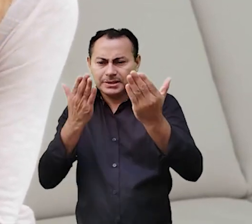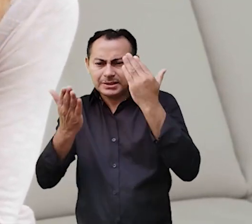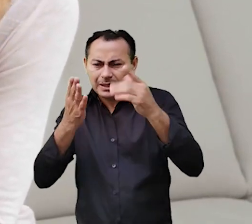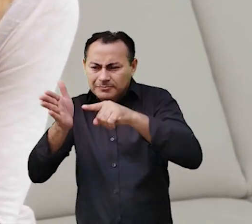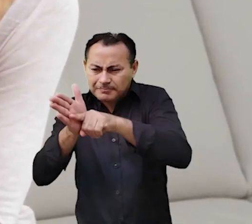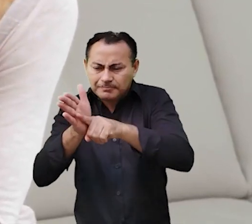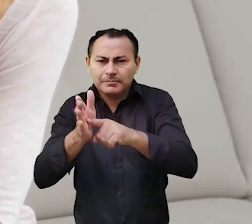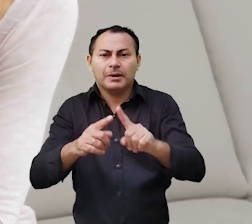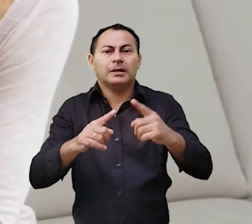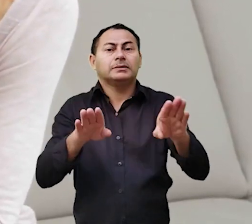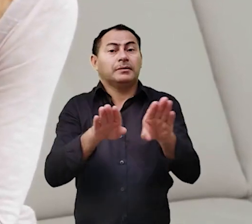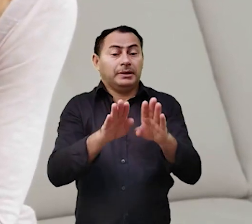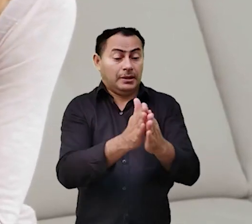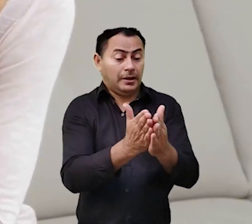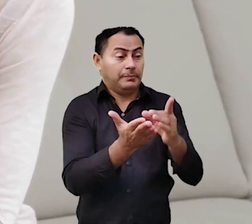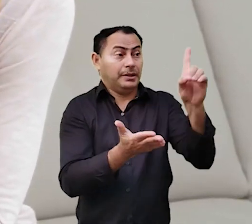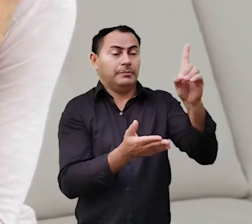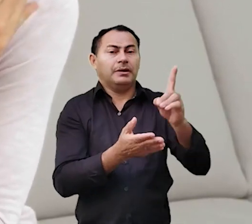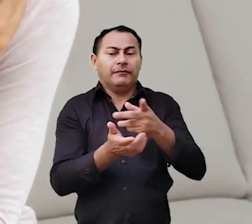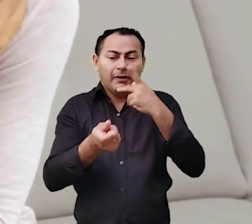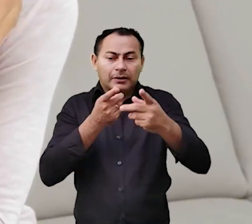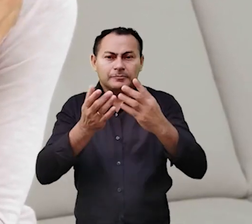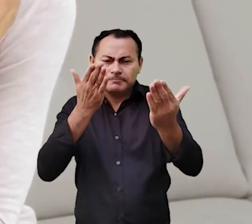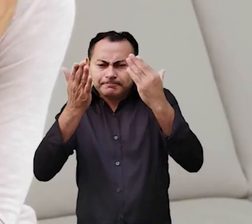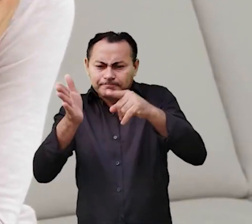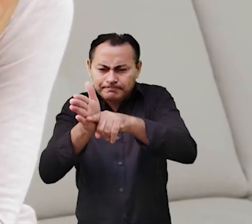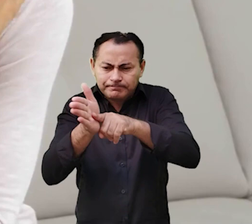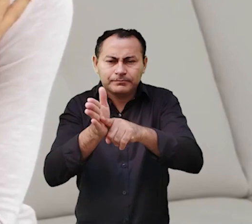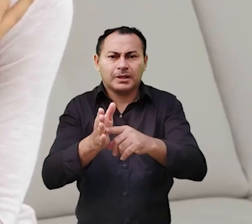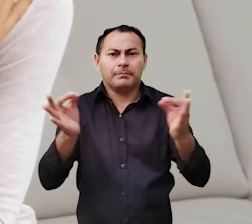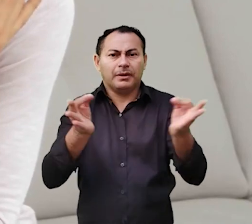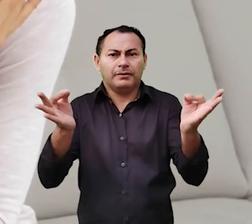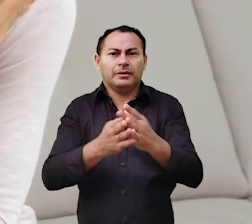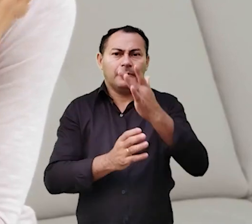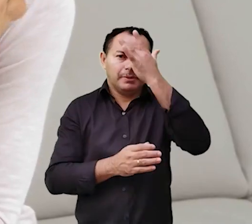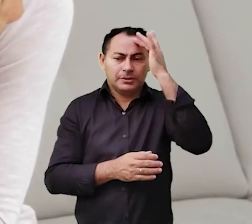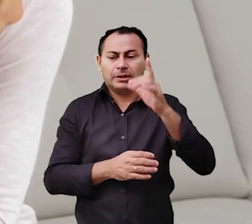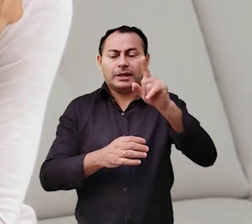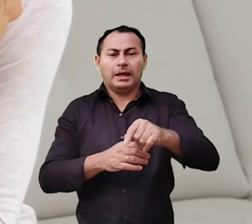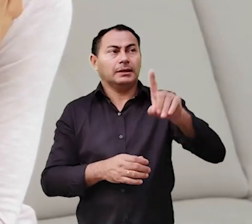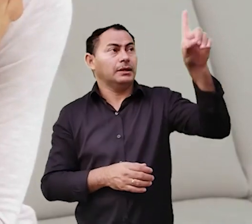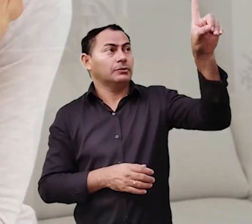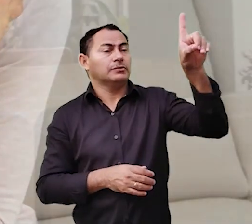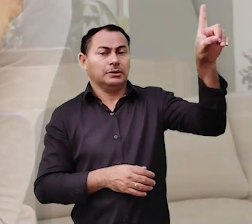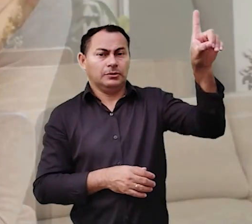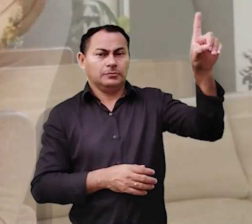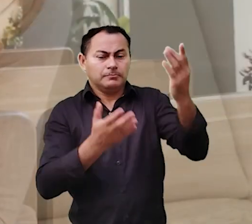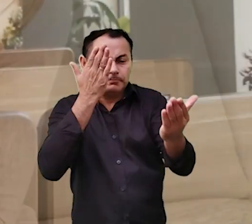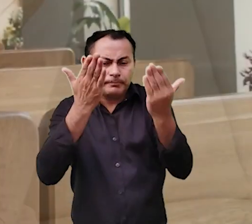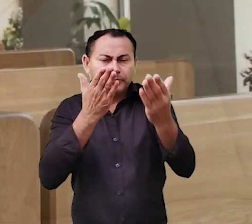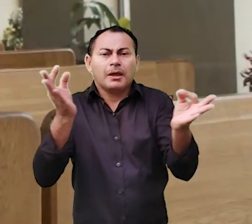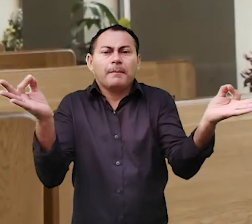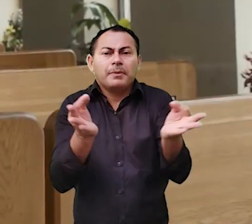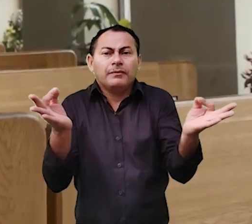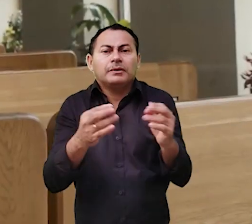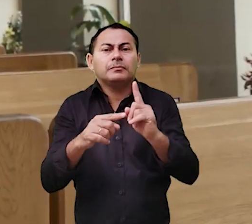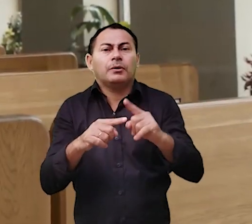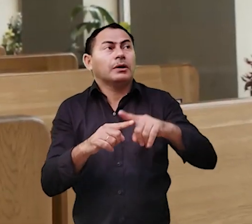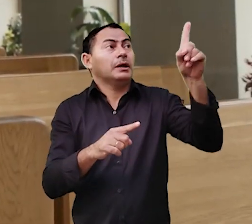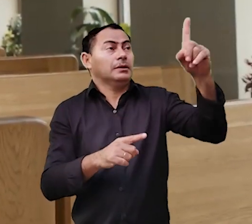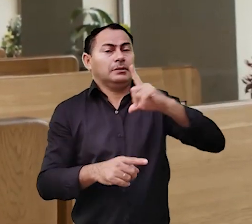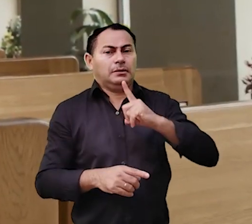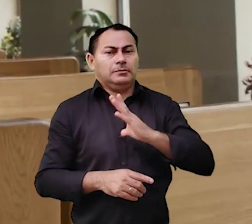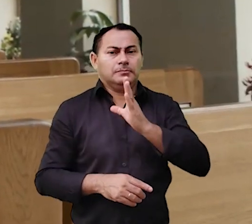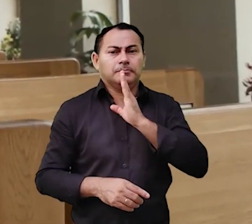que a Bíblia também ensina que a psicanálise perfeita é aquela cujo psicanalista é Deus. Deus é o psicólogo perfeito porque